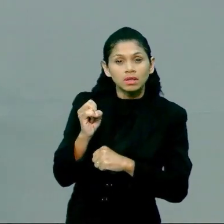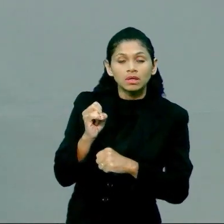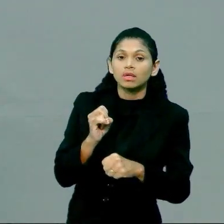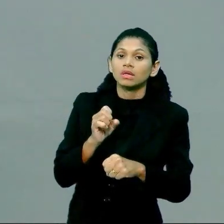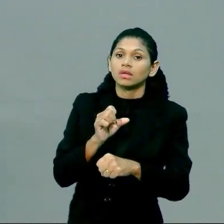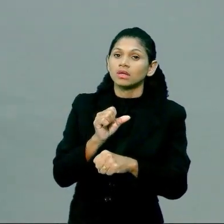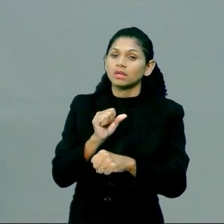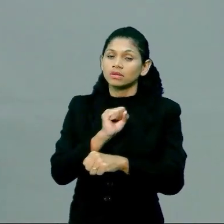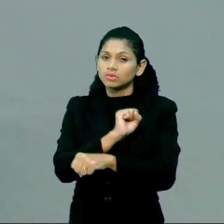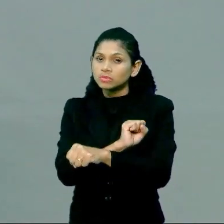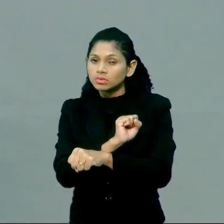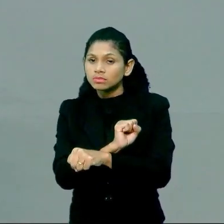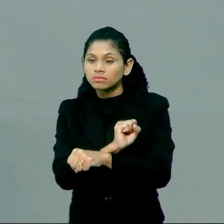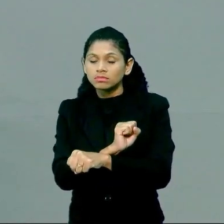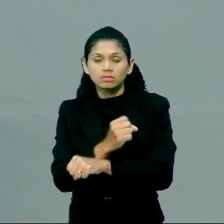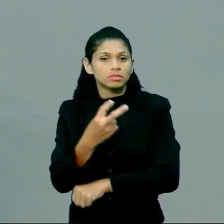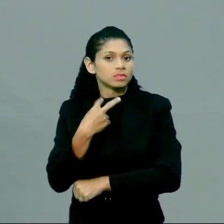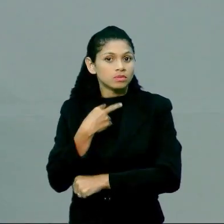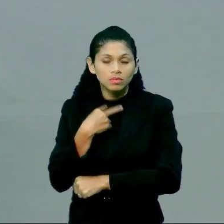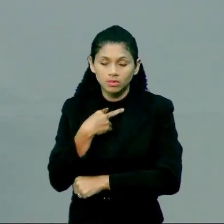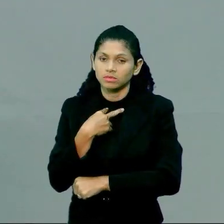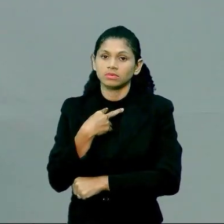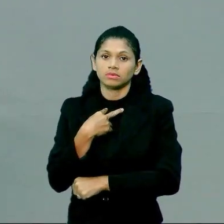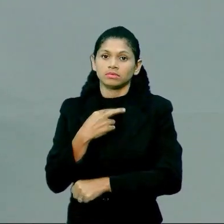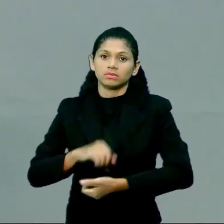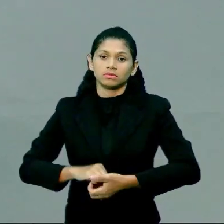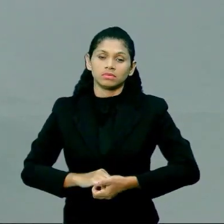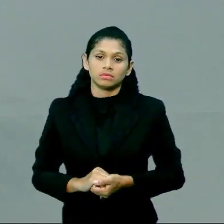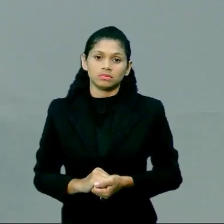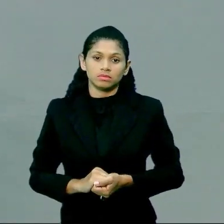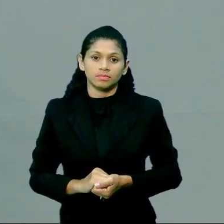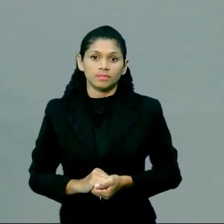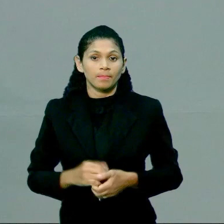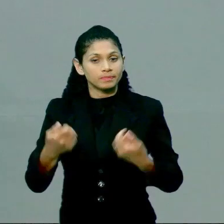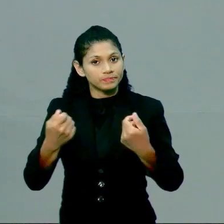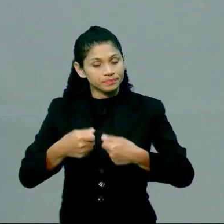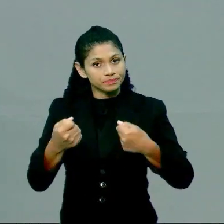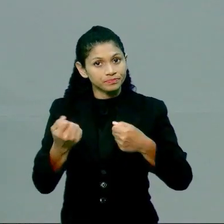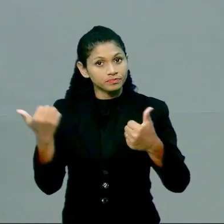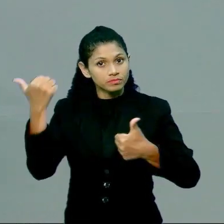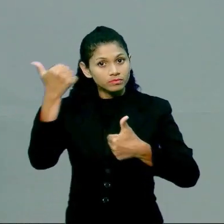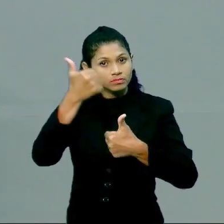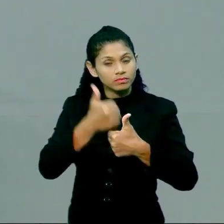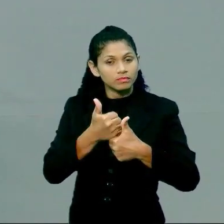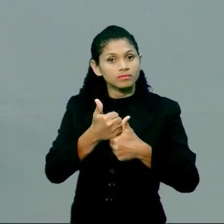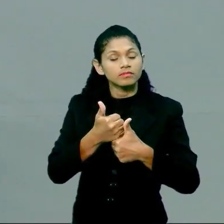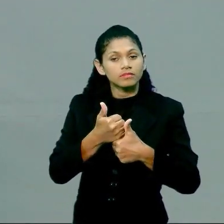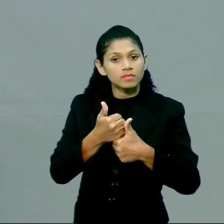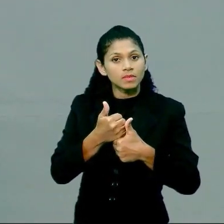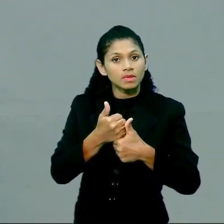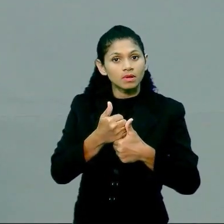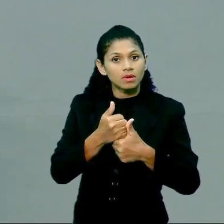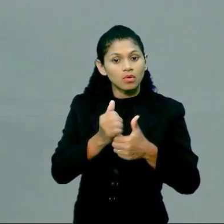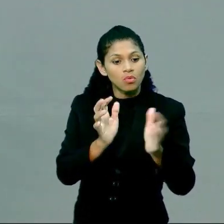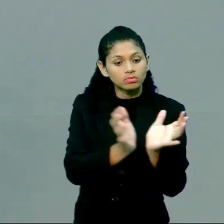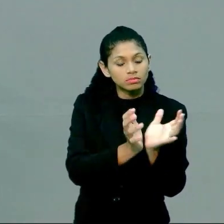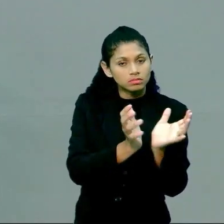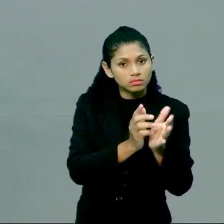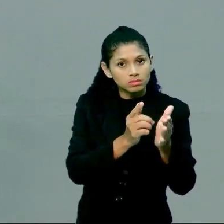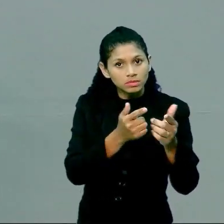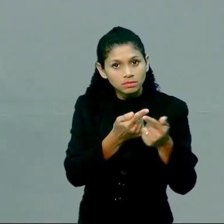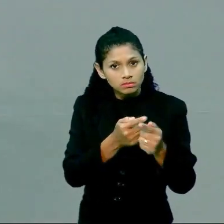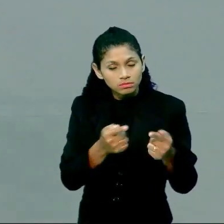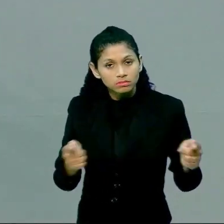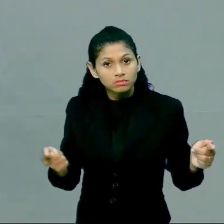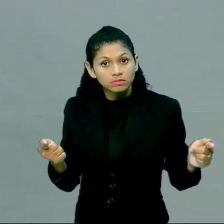estou dizendo que ela vai ser substituída por uma classe gramatical igual ou que faz a mesma função, né? Como é o caso,